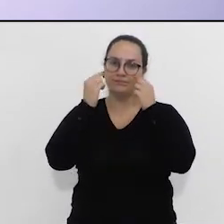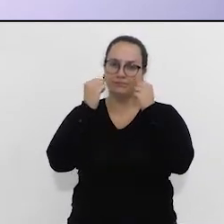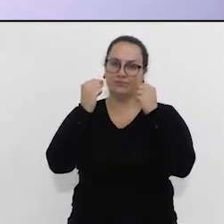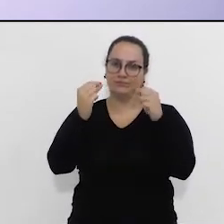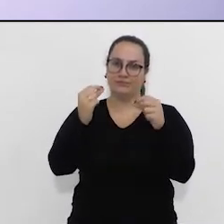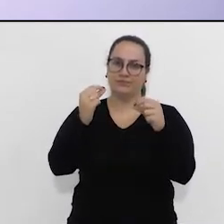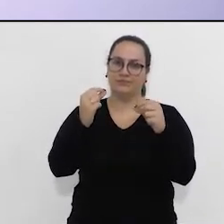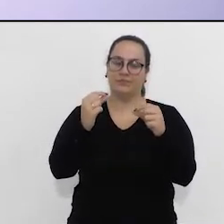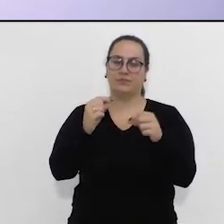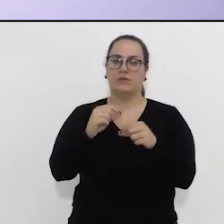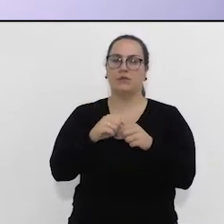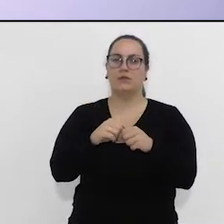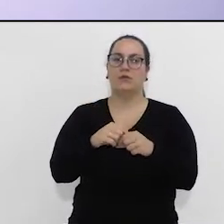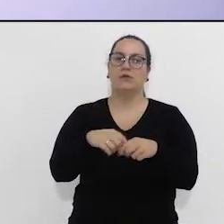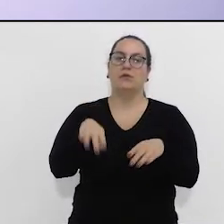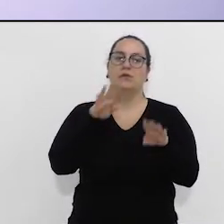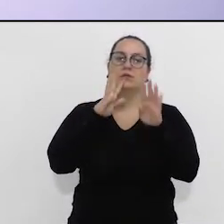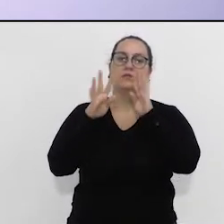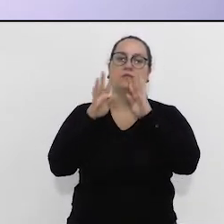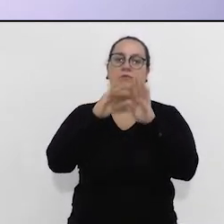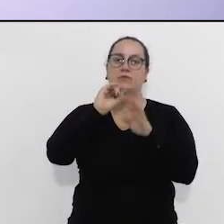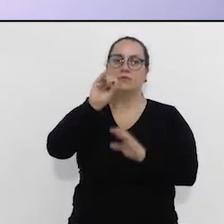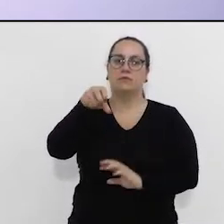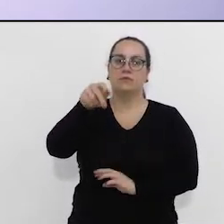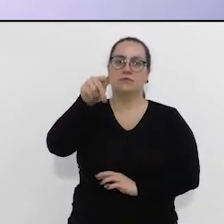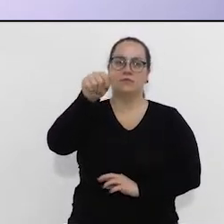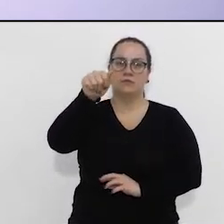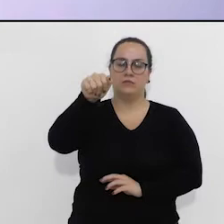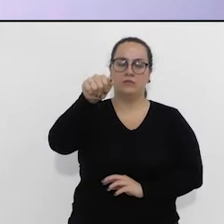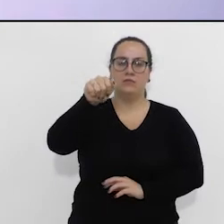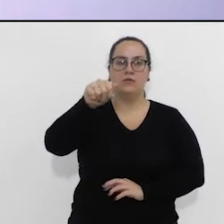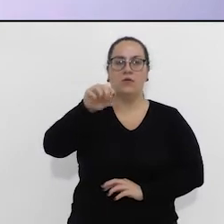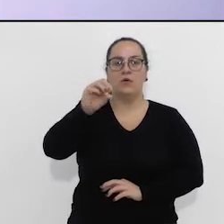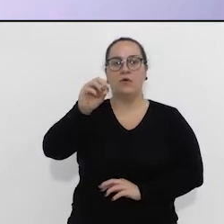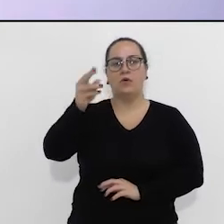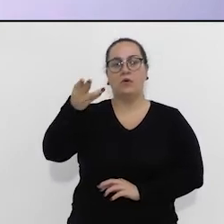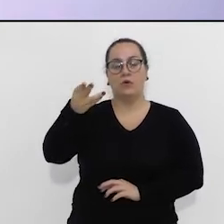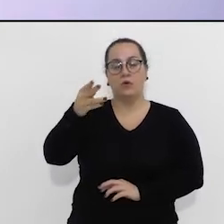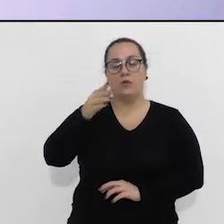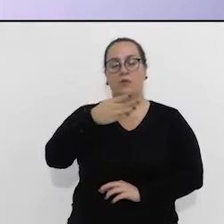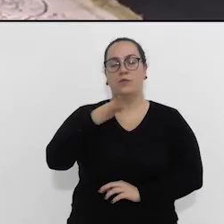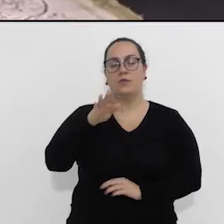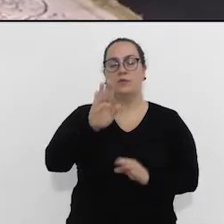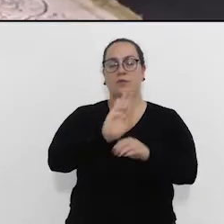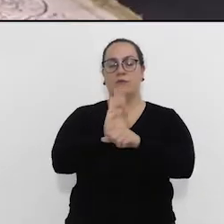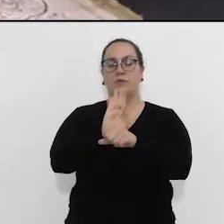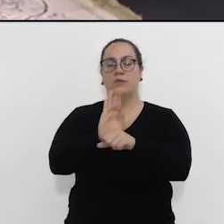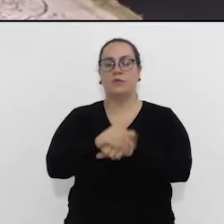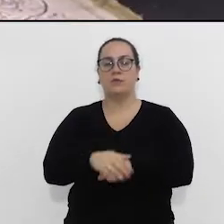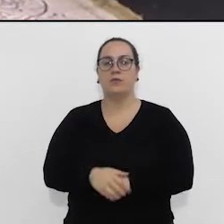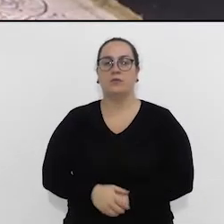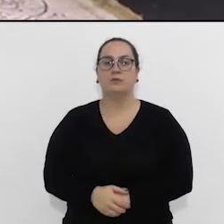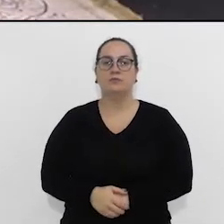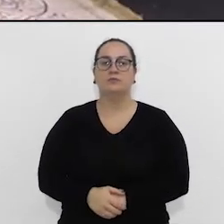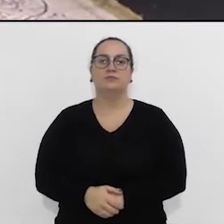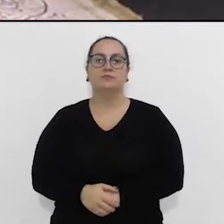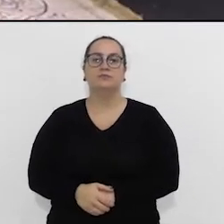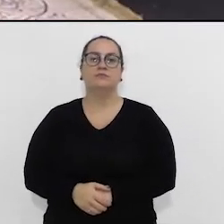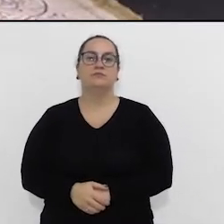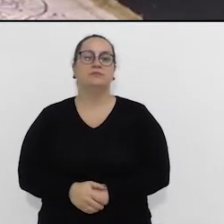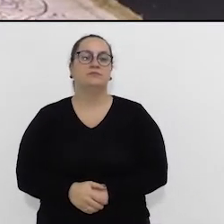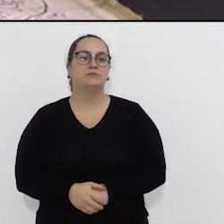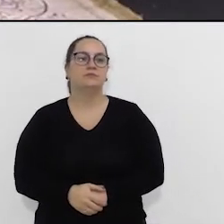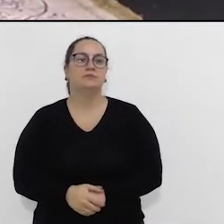tanto pelas redes sociais quanto pela Jovem Pan no papo reto ou então pela do Valle TV o tatu